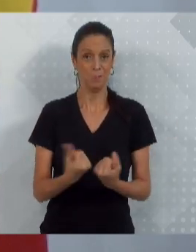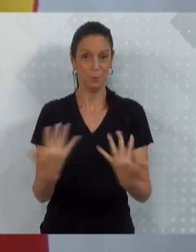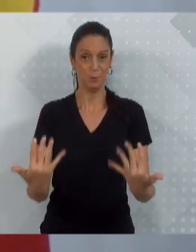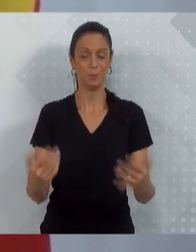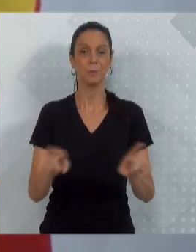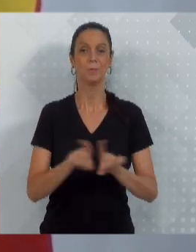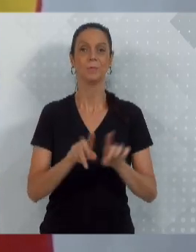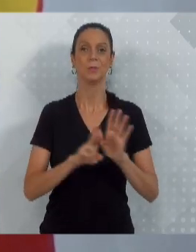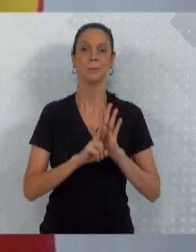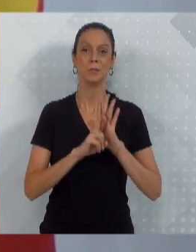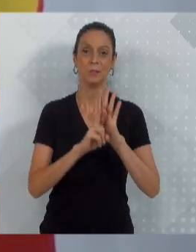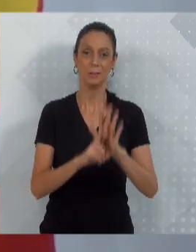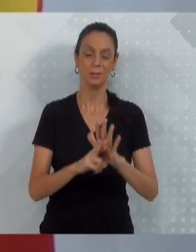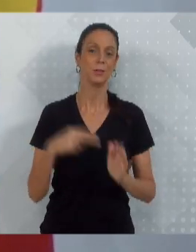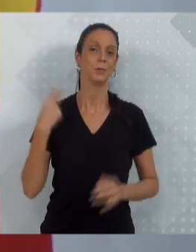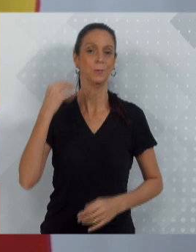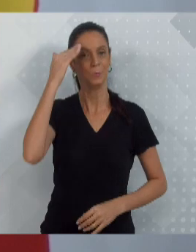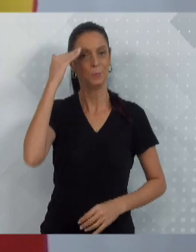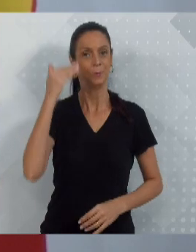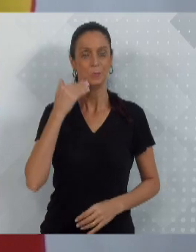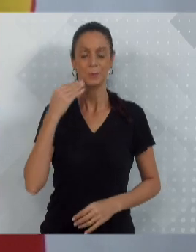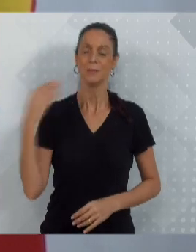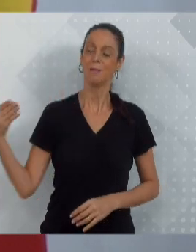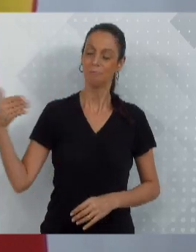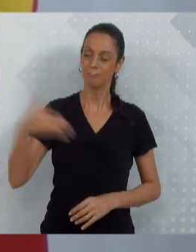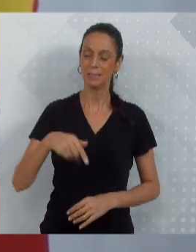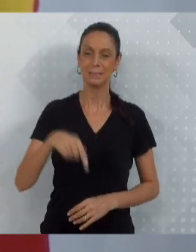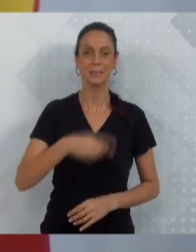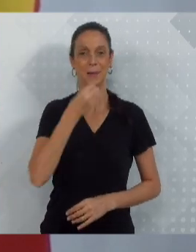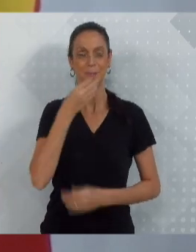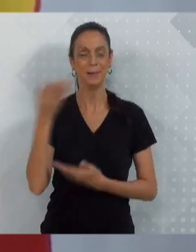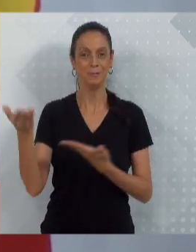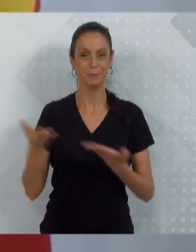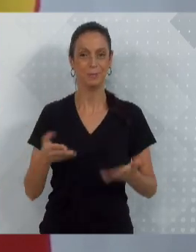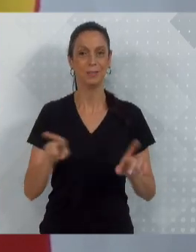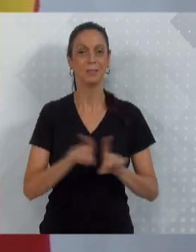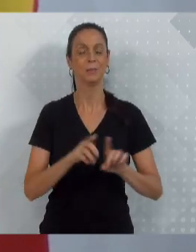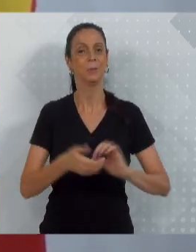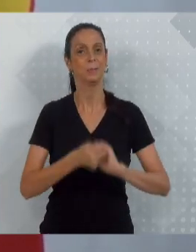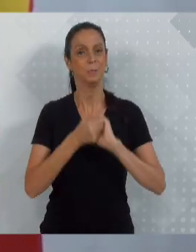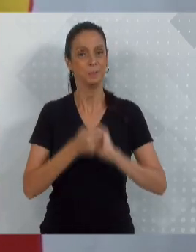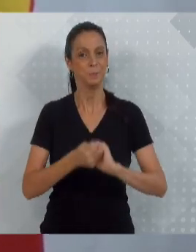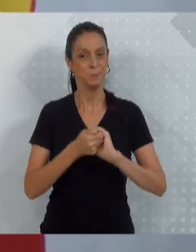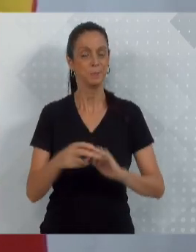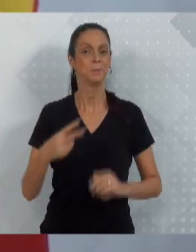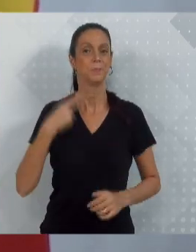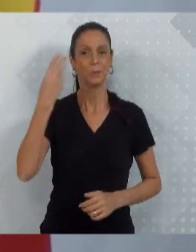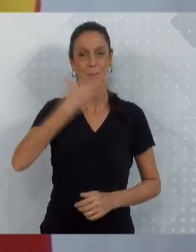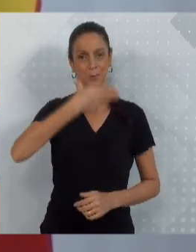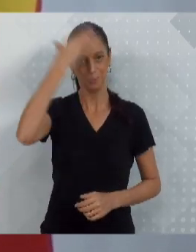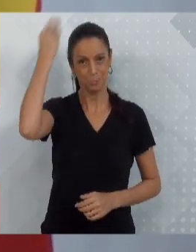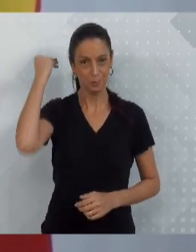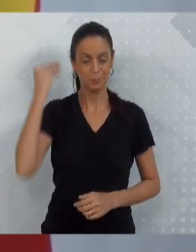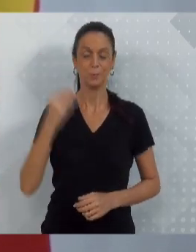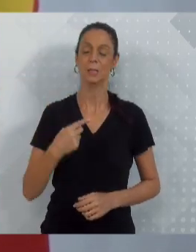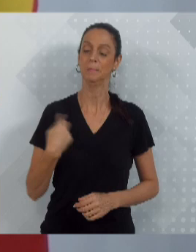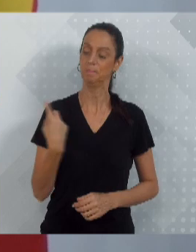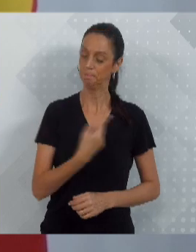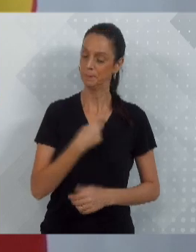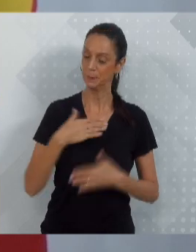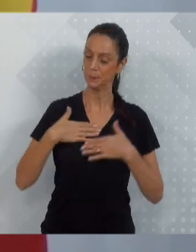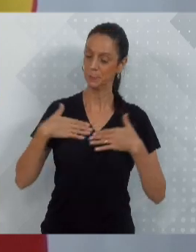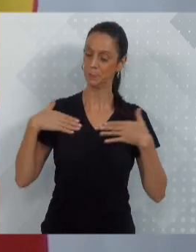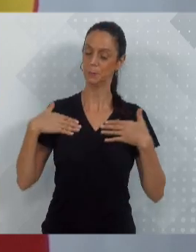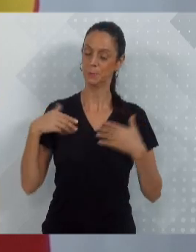dos vereadores mirins, seja muito bem-vinda sempre aqui. Quero também cumprimentar a vereadora Alexandre Matias e dizer que a gente tem muito orgulho na nossa